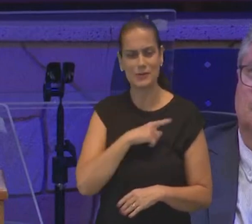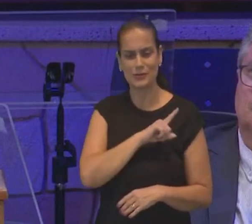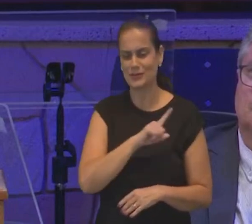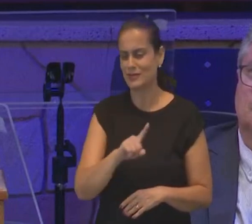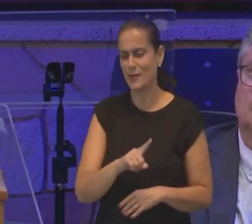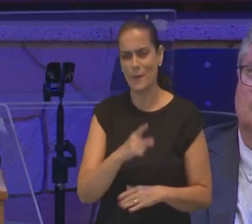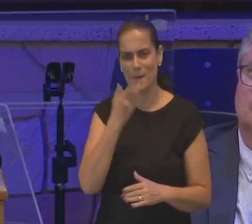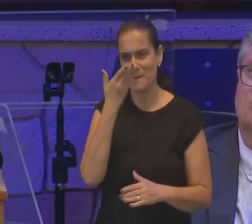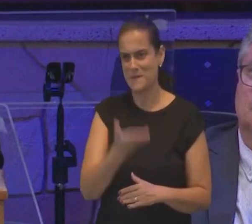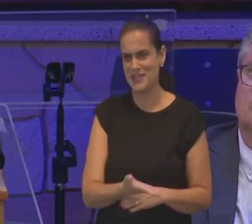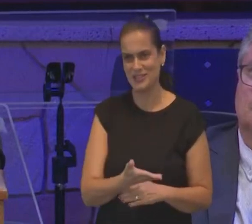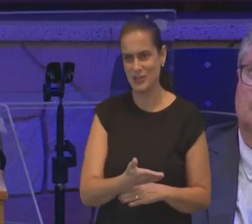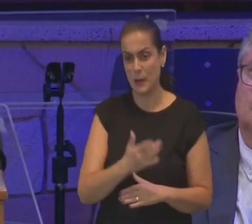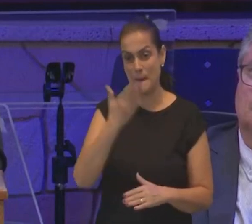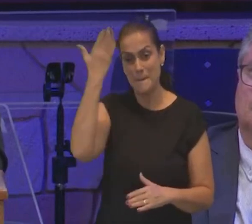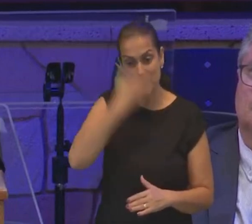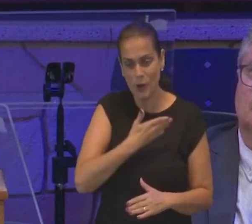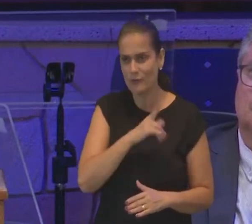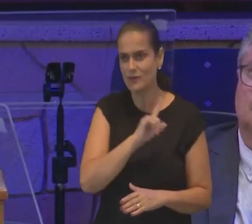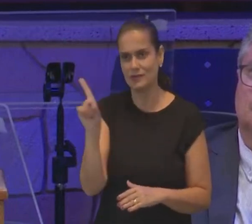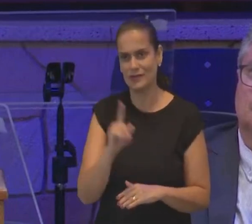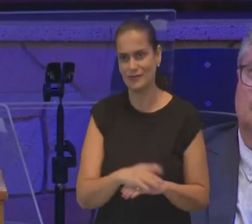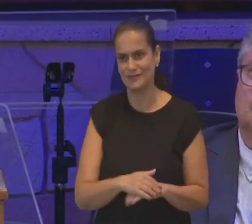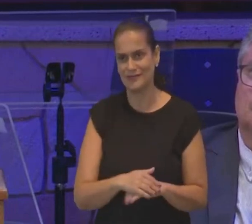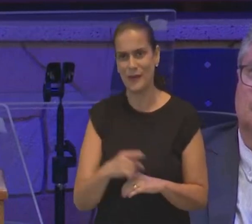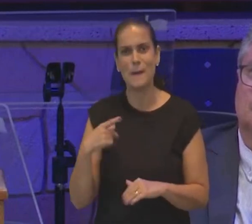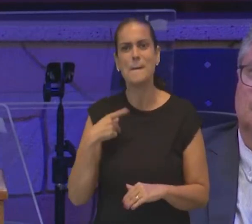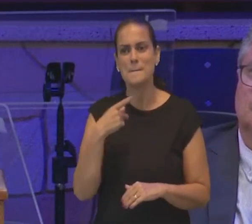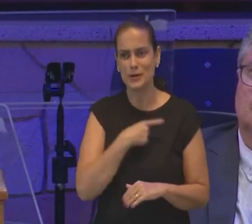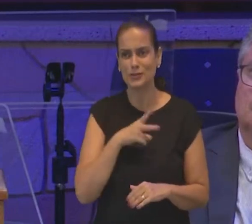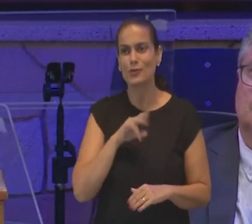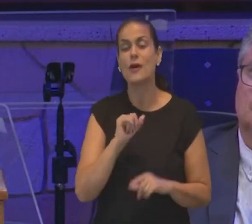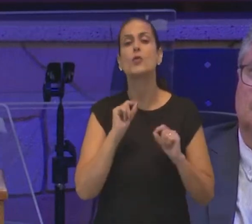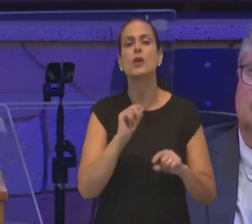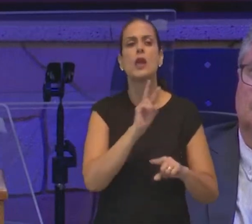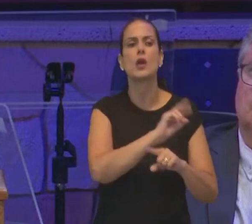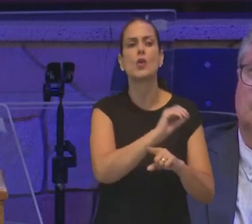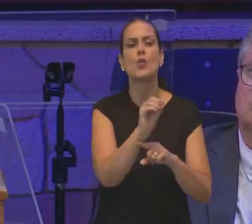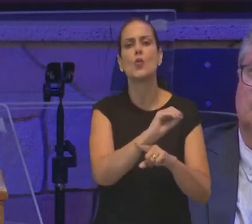isso. O pastor e a igreja vai cuidar.